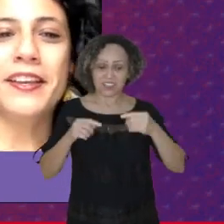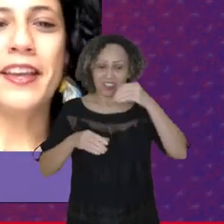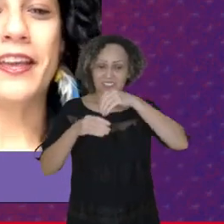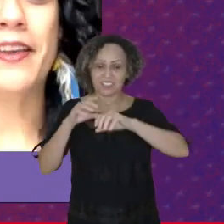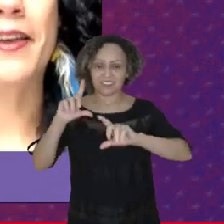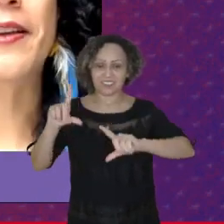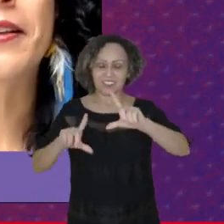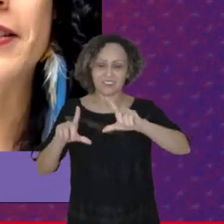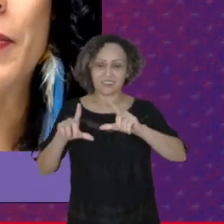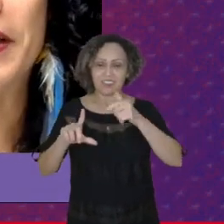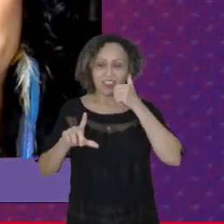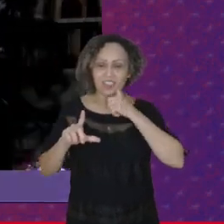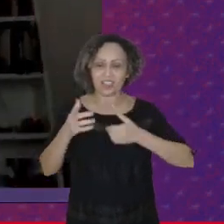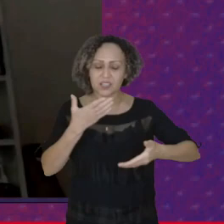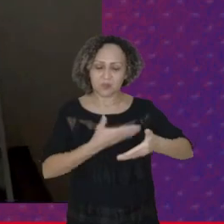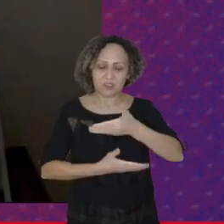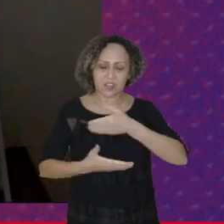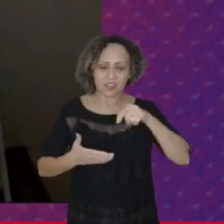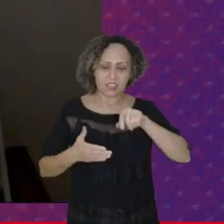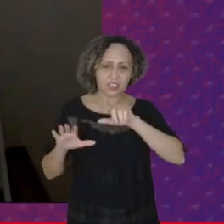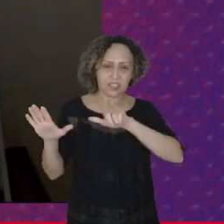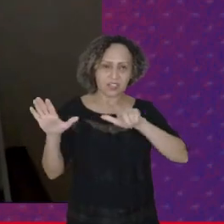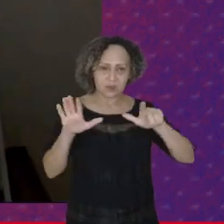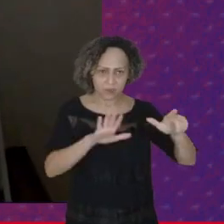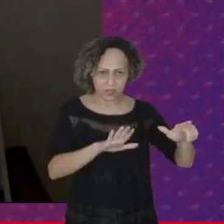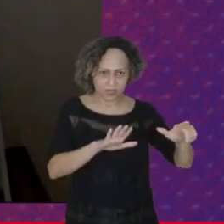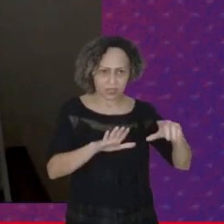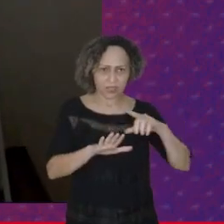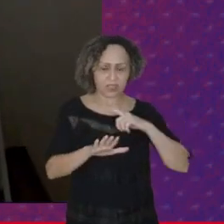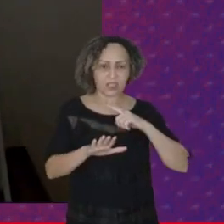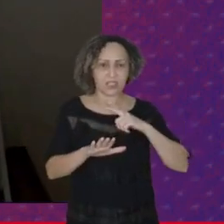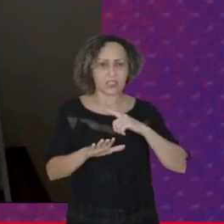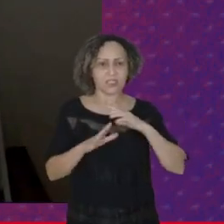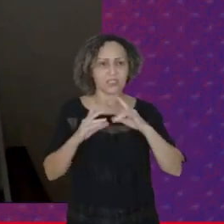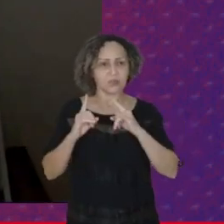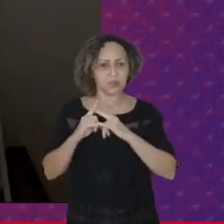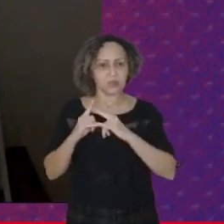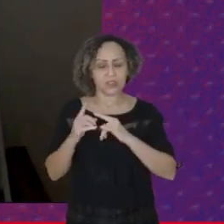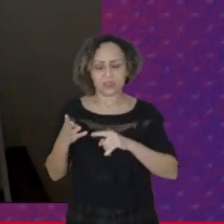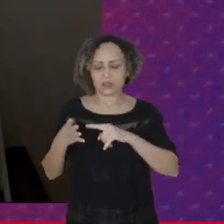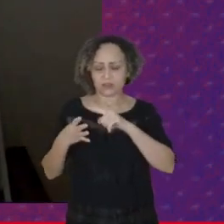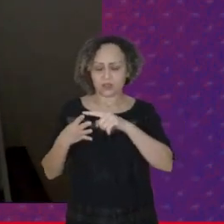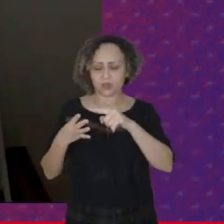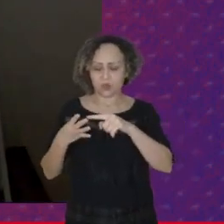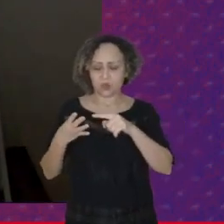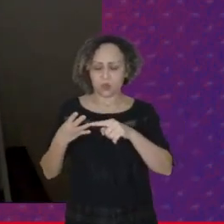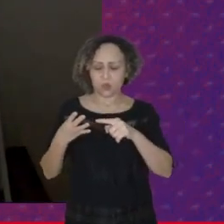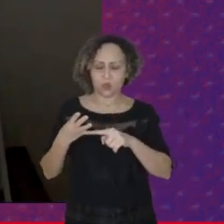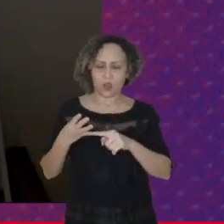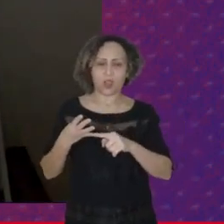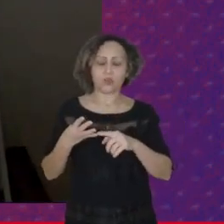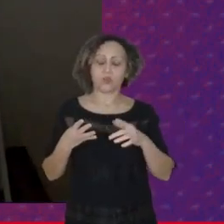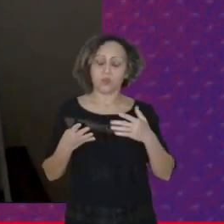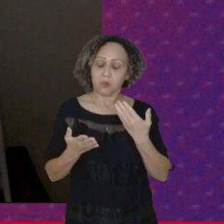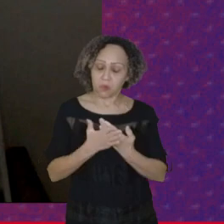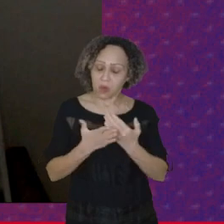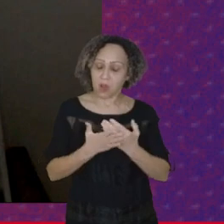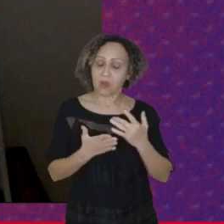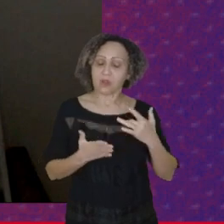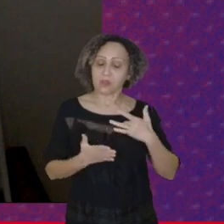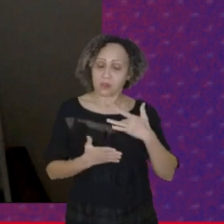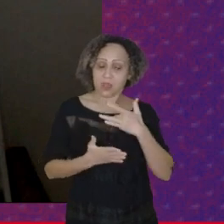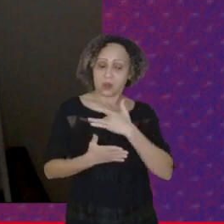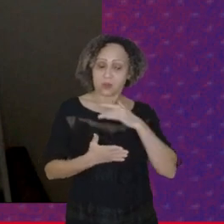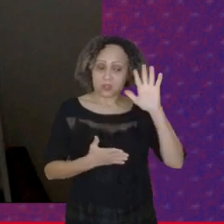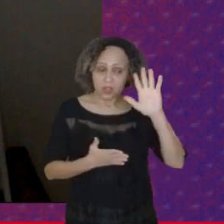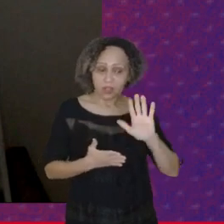semana estamos aqui com as companheiras que deram as 4 aulas dessa semana sobre saúde integral da mulher, para,